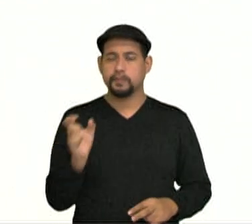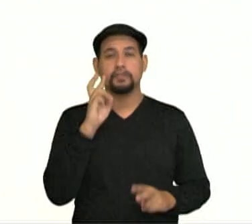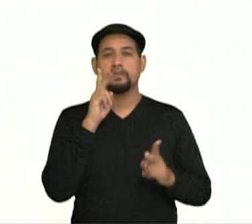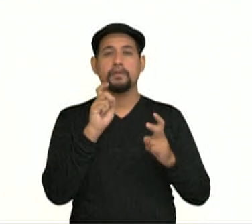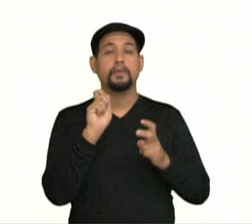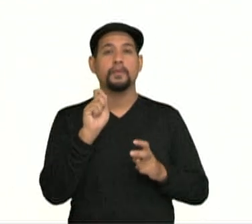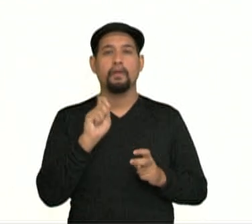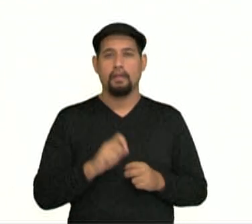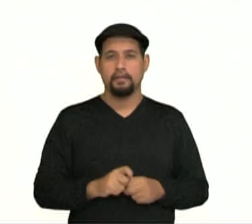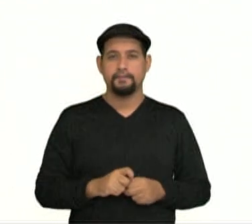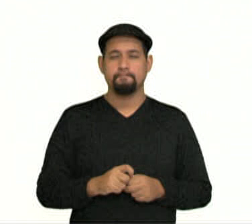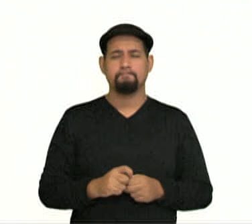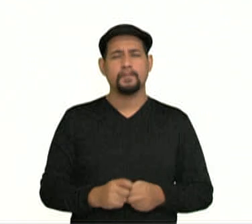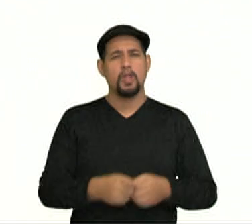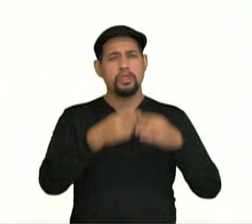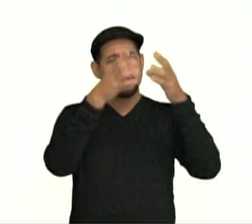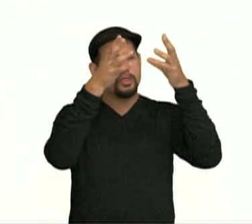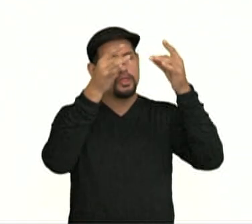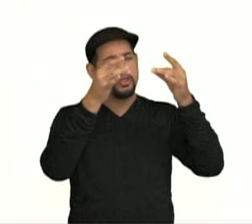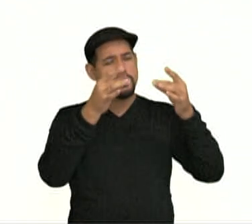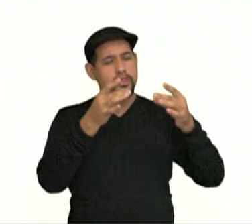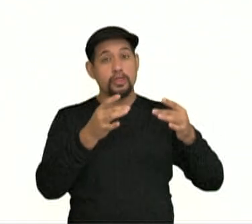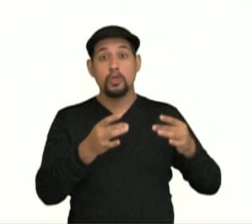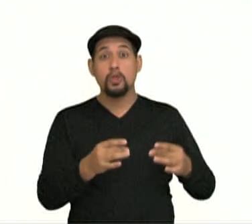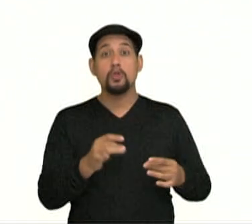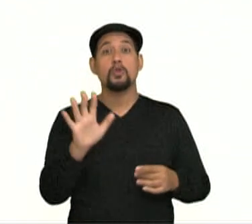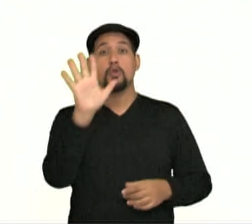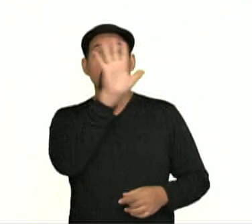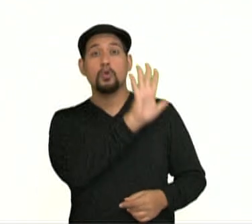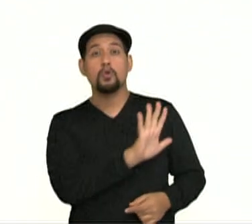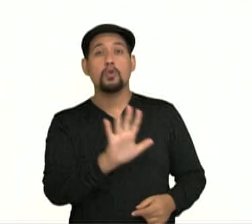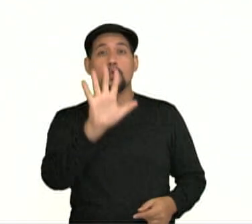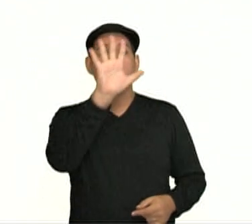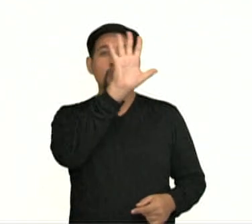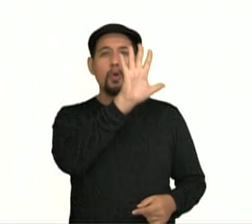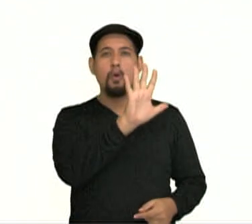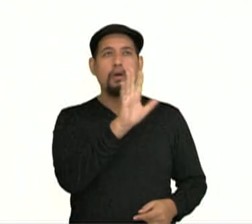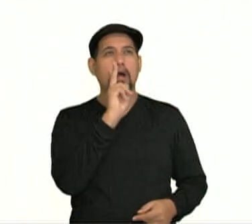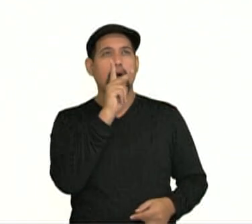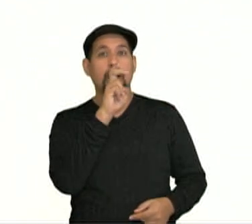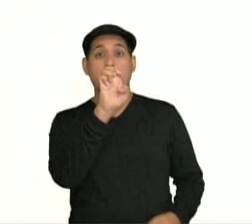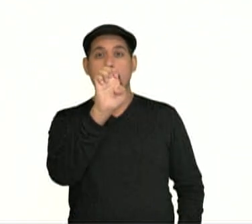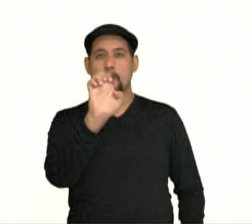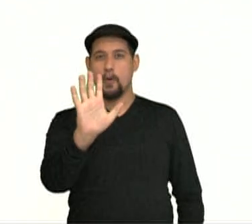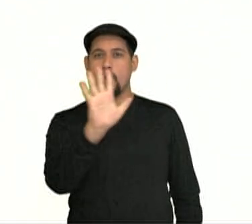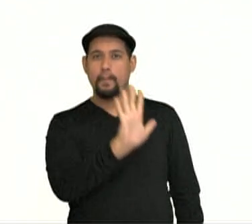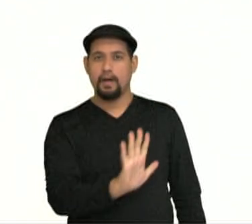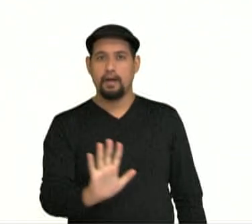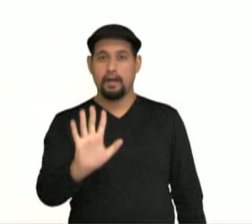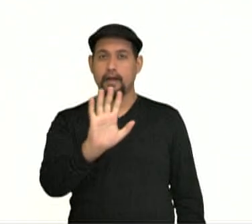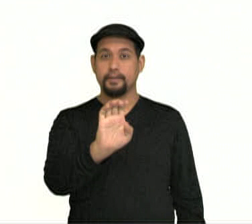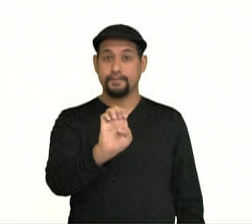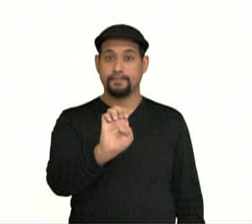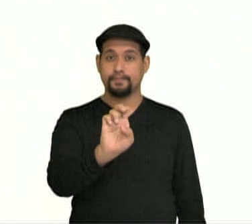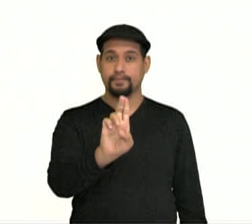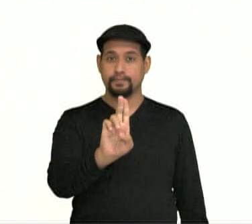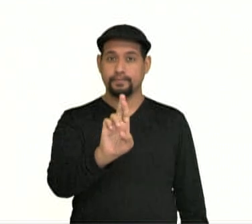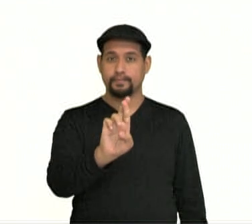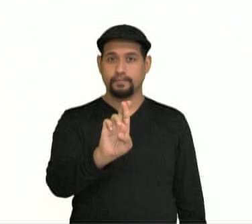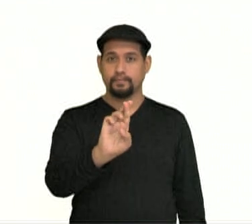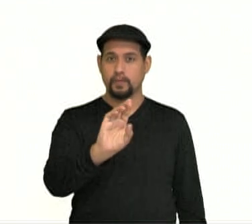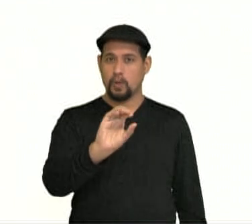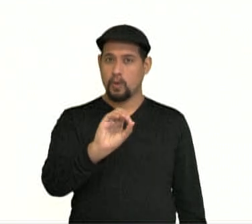pode visualizar aqui todo o continente europeu. E aí a gente consegue perceber nessa carta, nessa imagem de